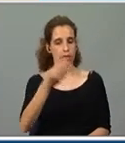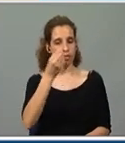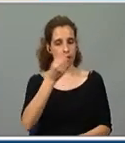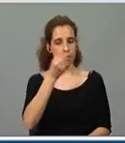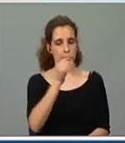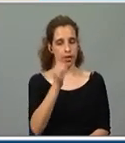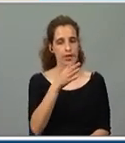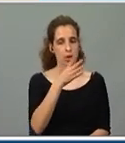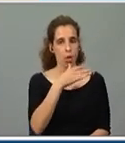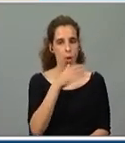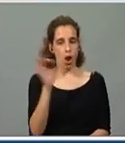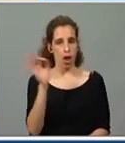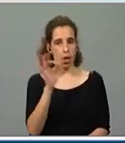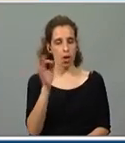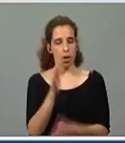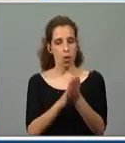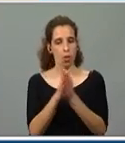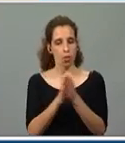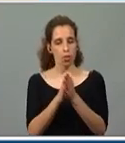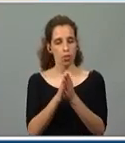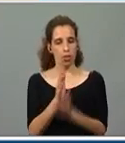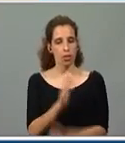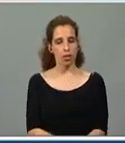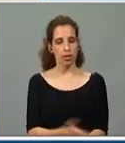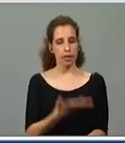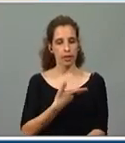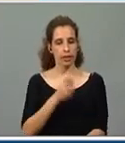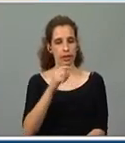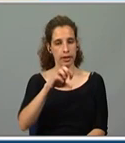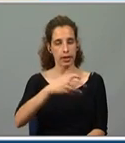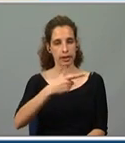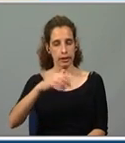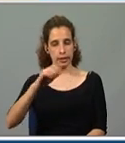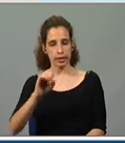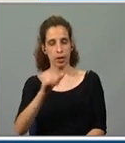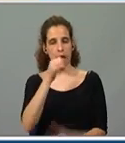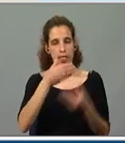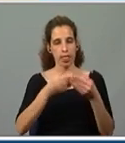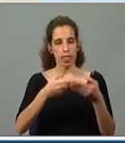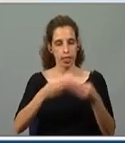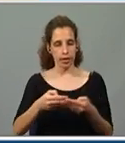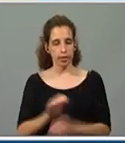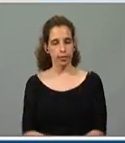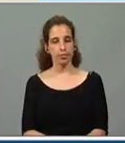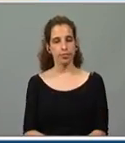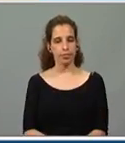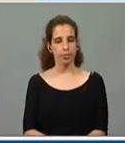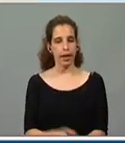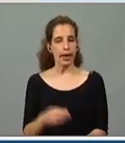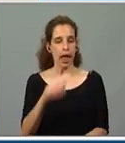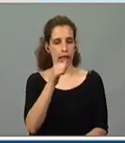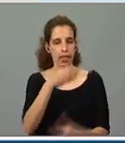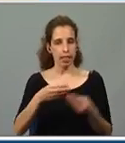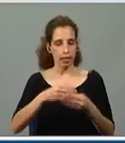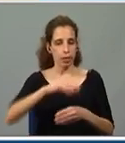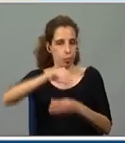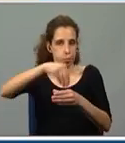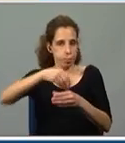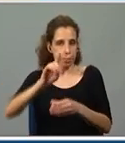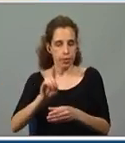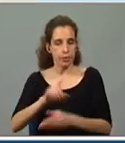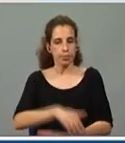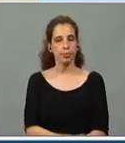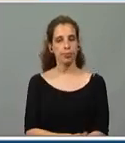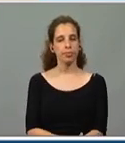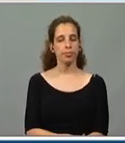cor amarela, utilizando a decantação líquido-líquido. Aplica-se em líquidos que são imixíveis, ou seja, que não se